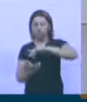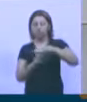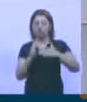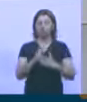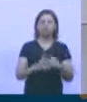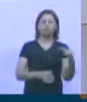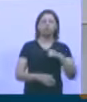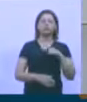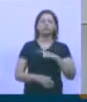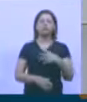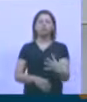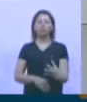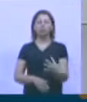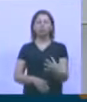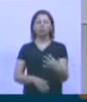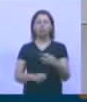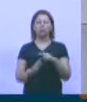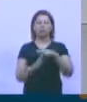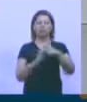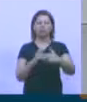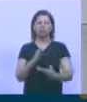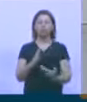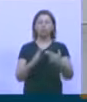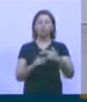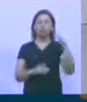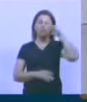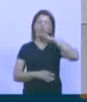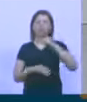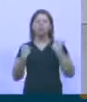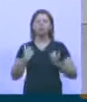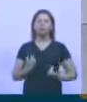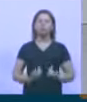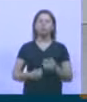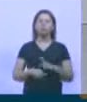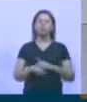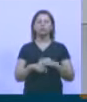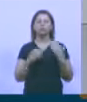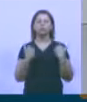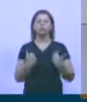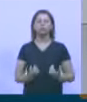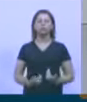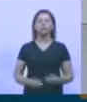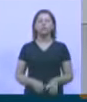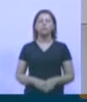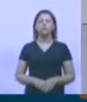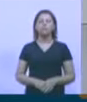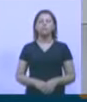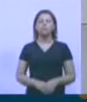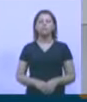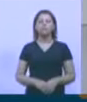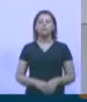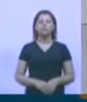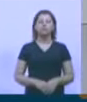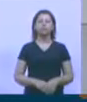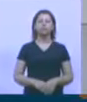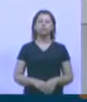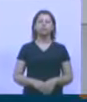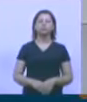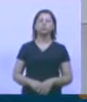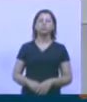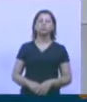tem quatro tipos de mal físico, de doença física. In a way, the most important one